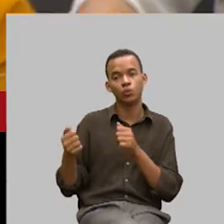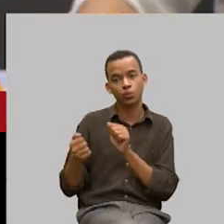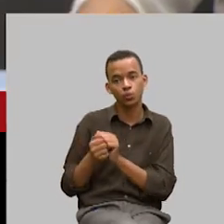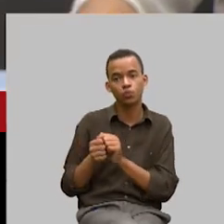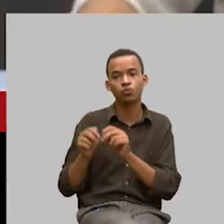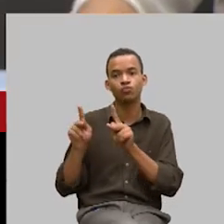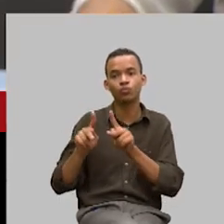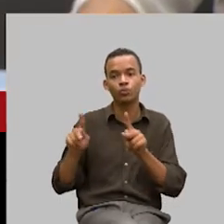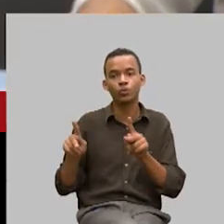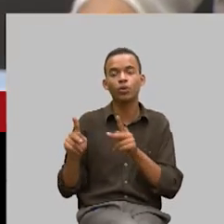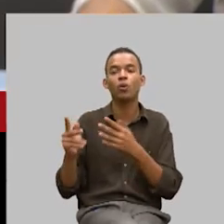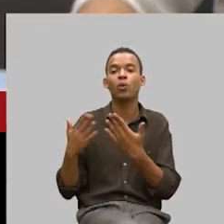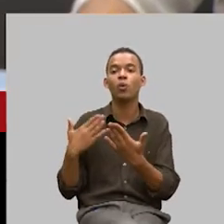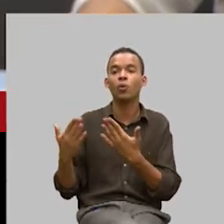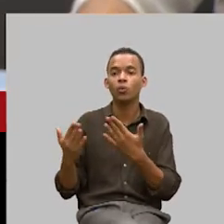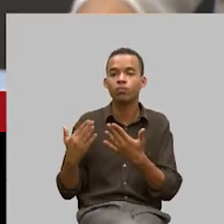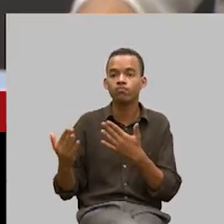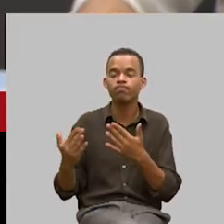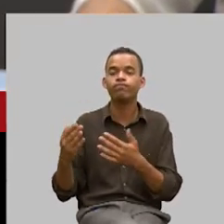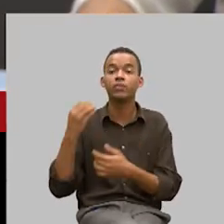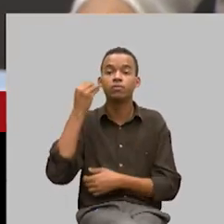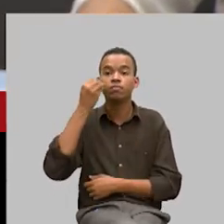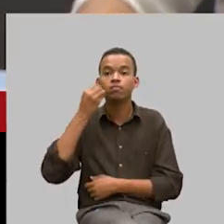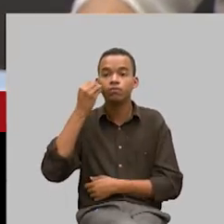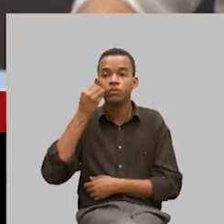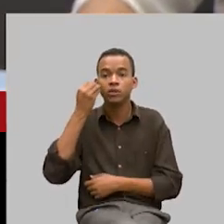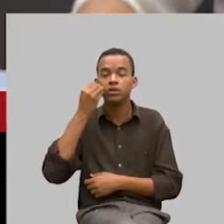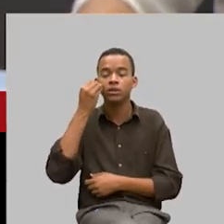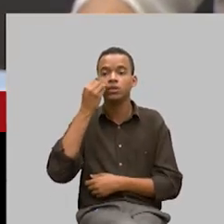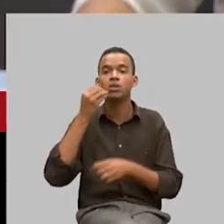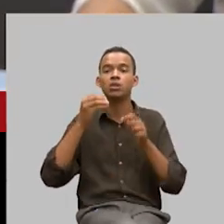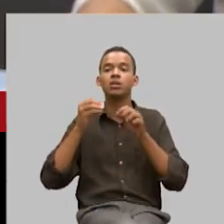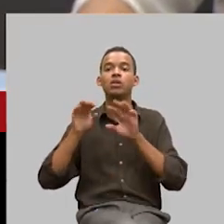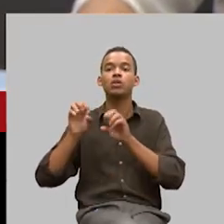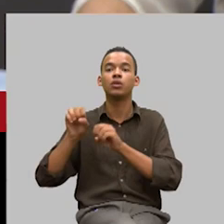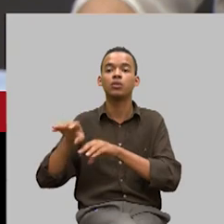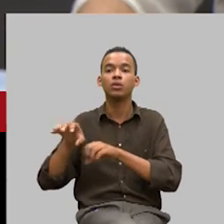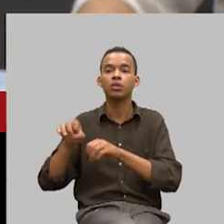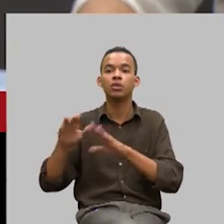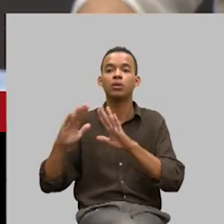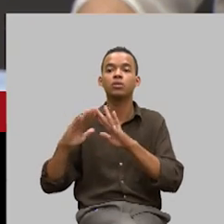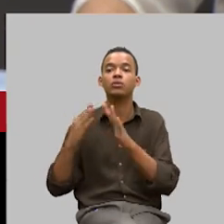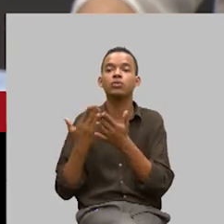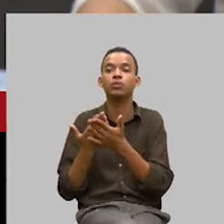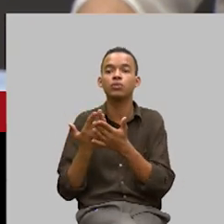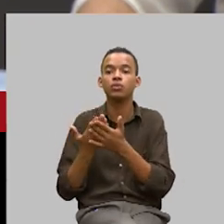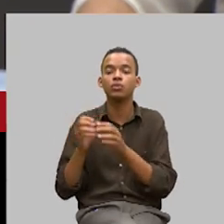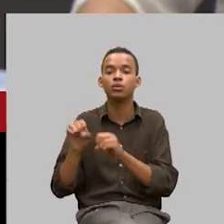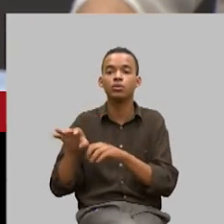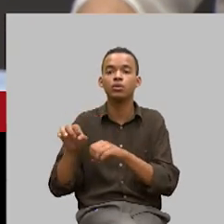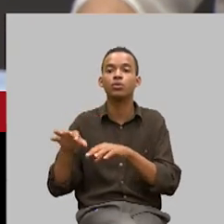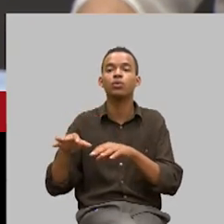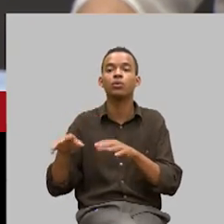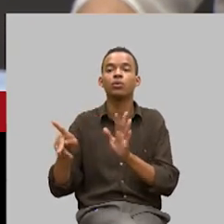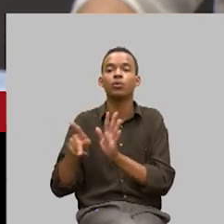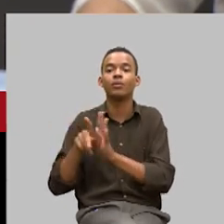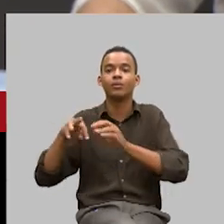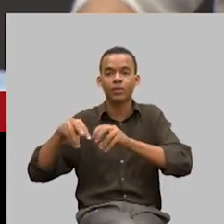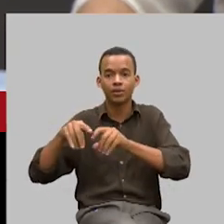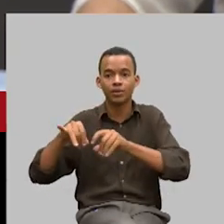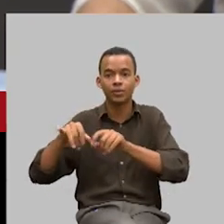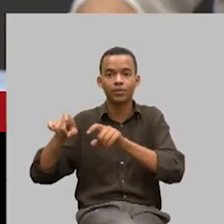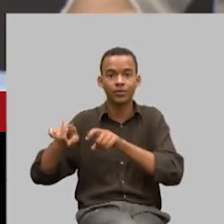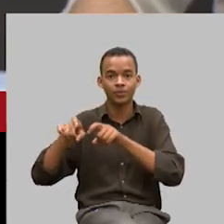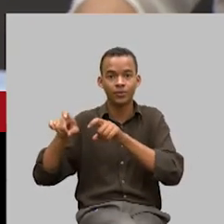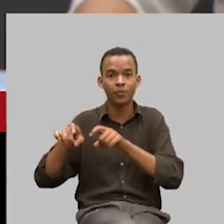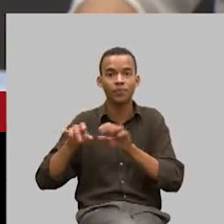lá eh a gente no momento de apresentação a gente teve a oportunidade eu vou pedir licença eu não pedi eu não